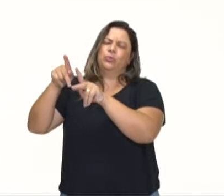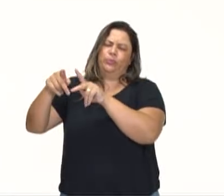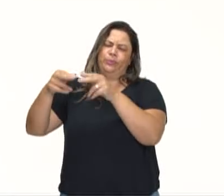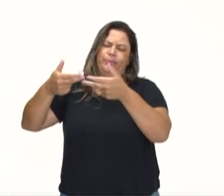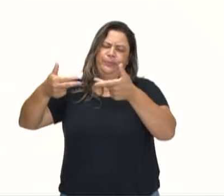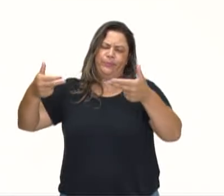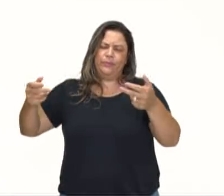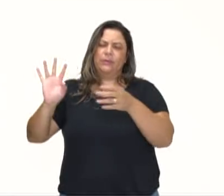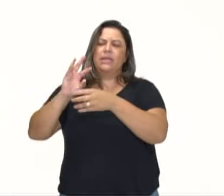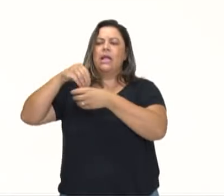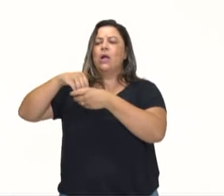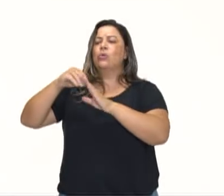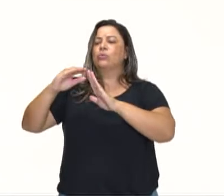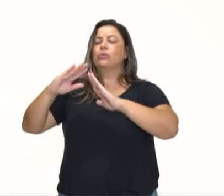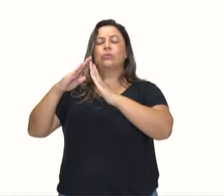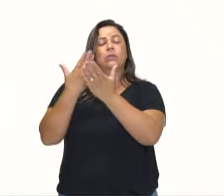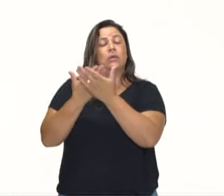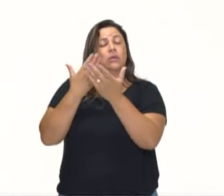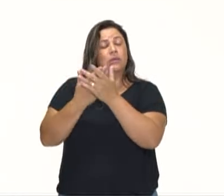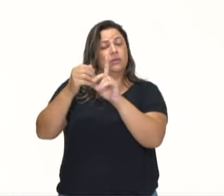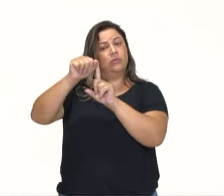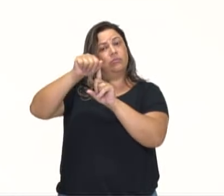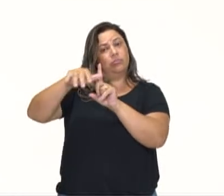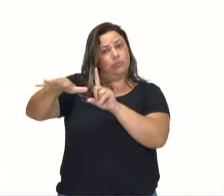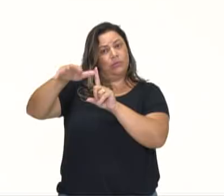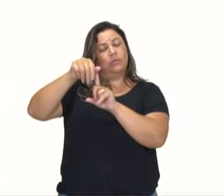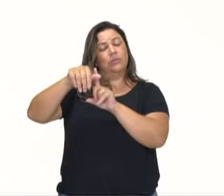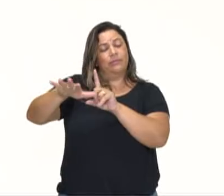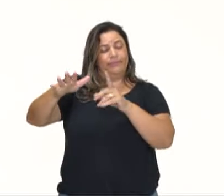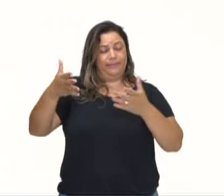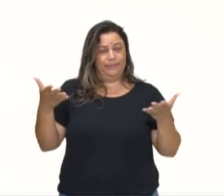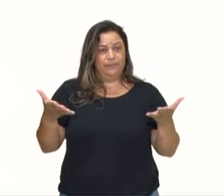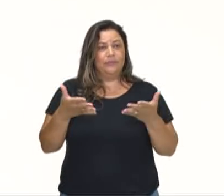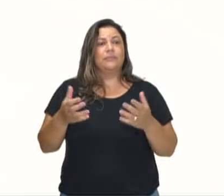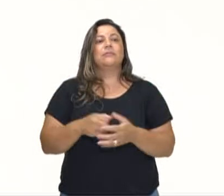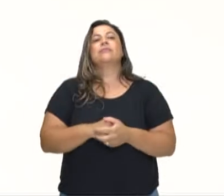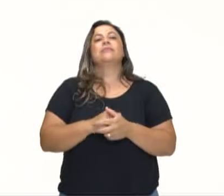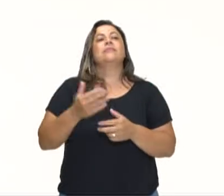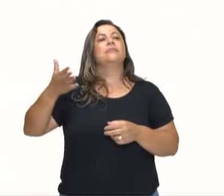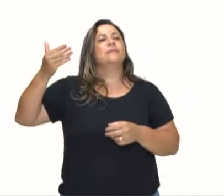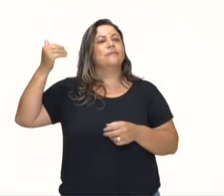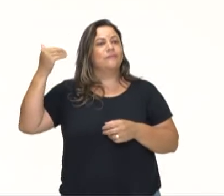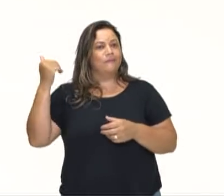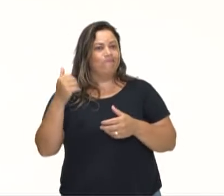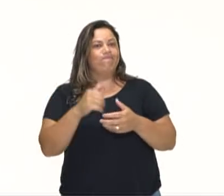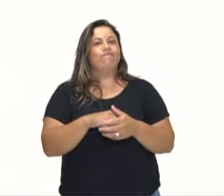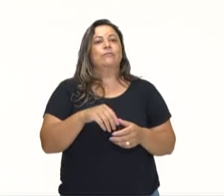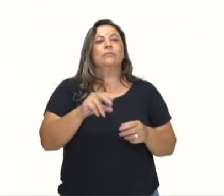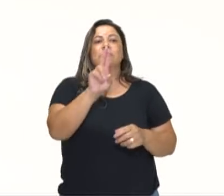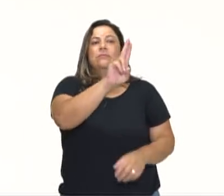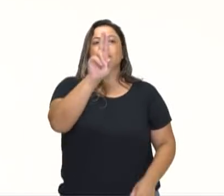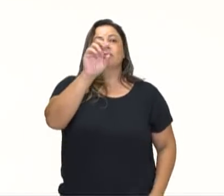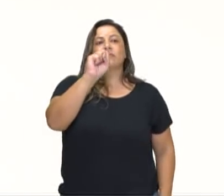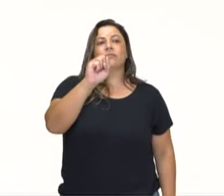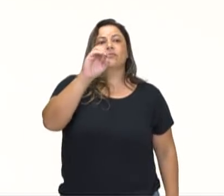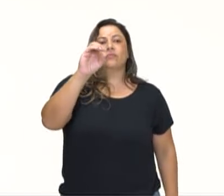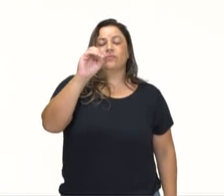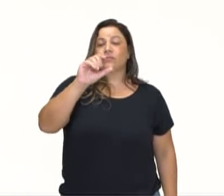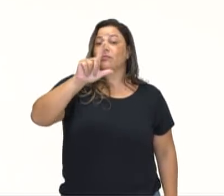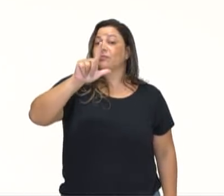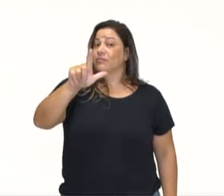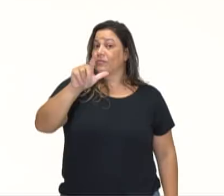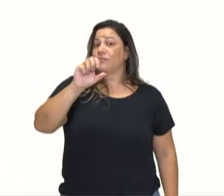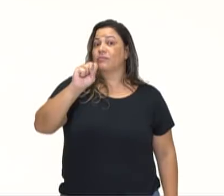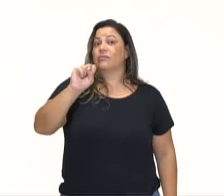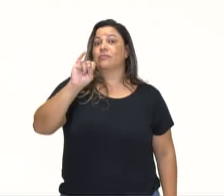pagãs da Europa, que ocorria na primeira primavera do verão, chamado de solstício de verão, como forma de agradecer a